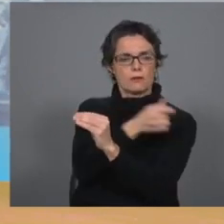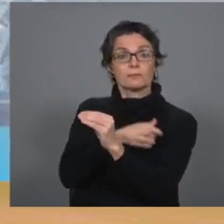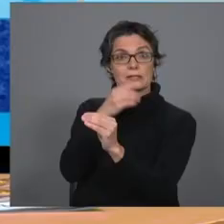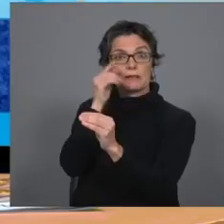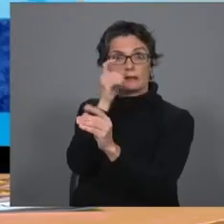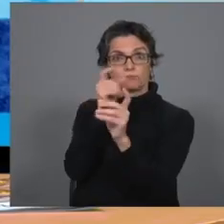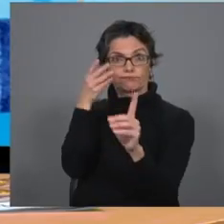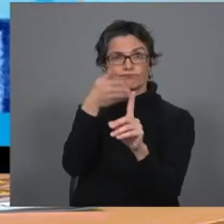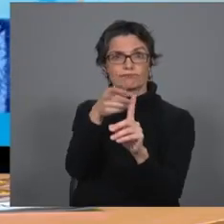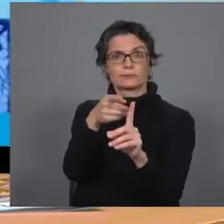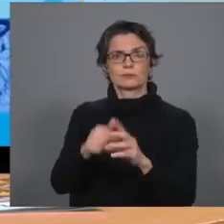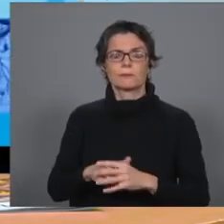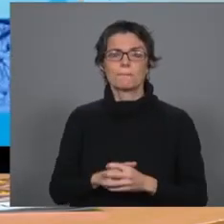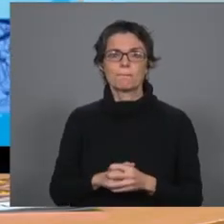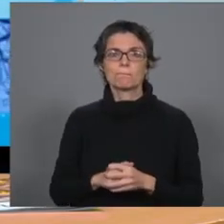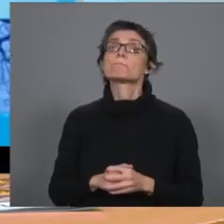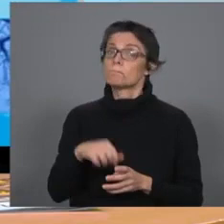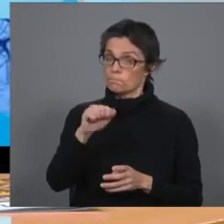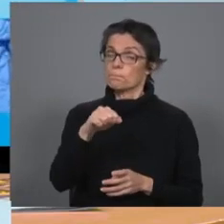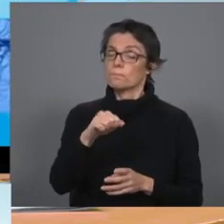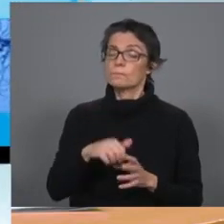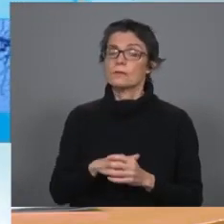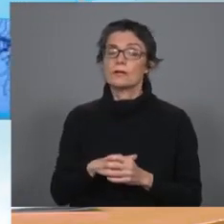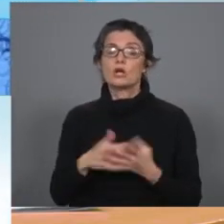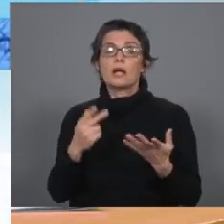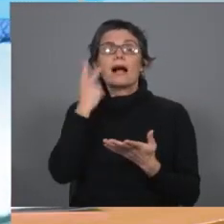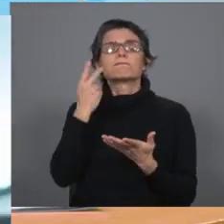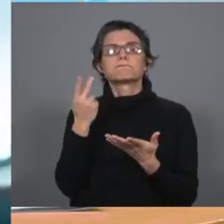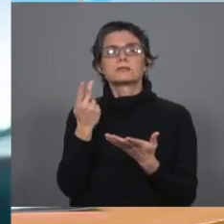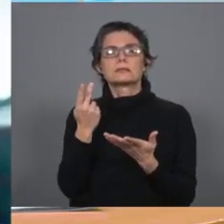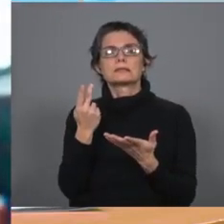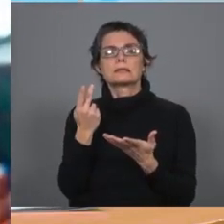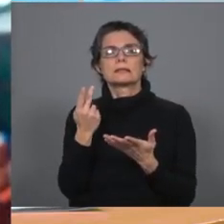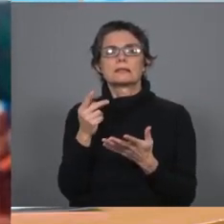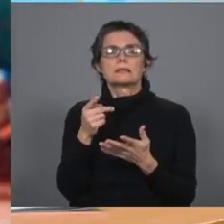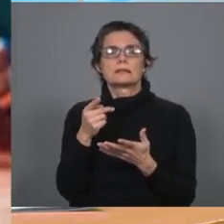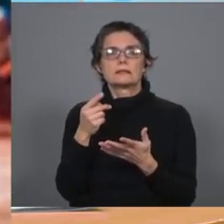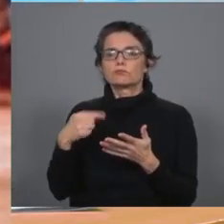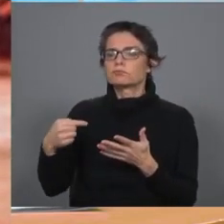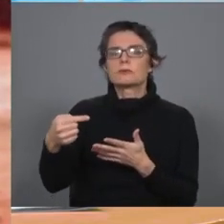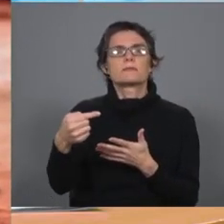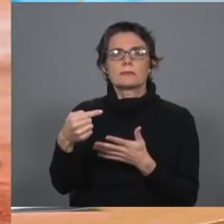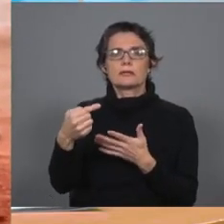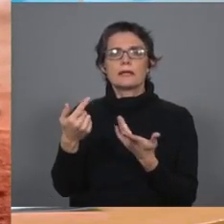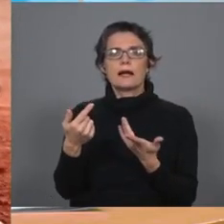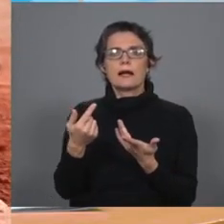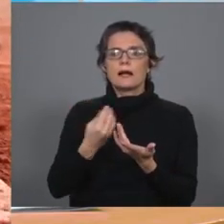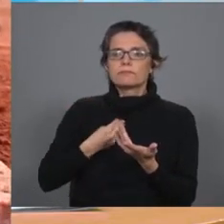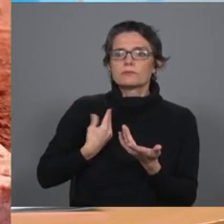vida cotidiana de todos os missionários e missionárias é esta preocupação com os últimos, com os mais frágeis da